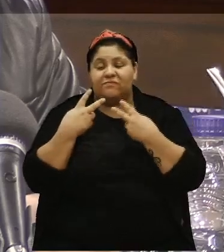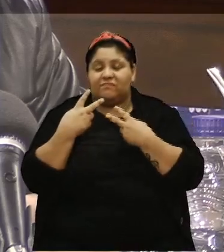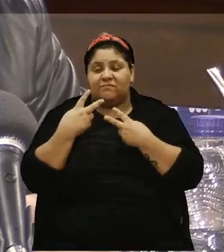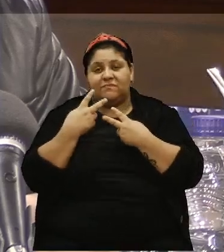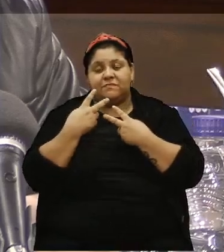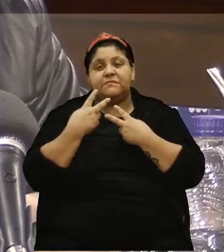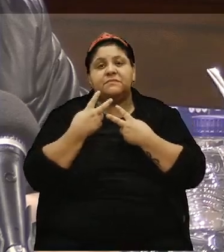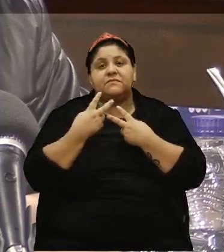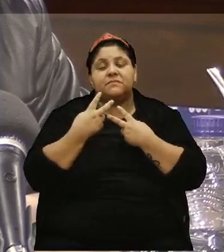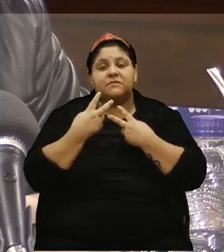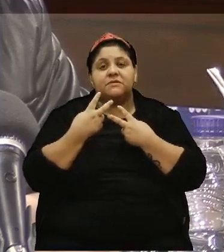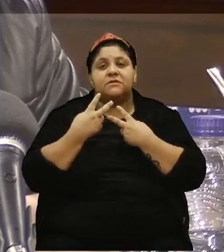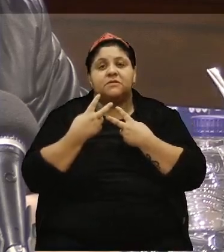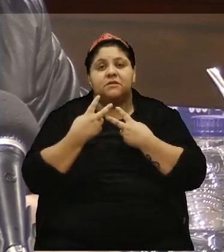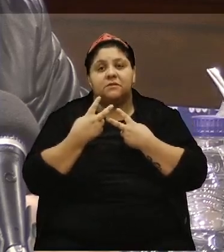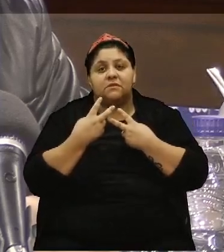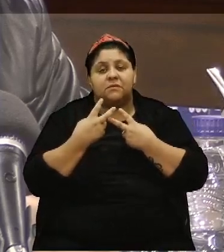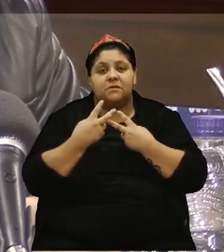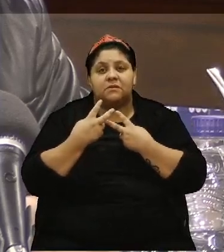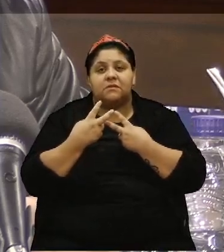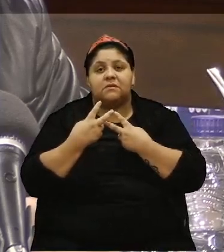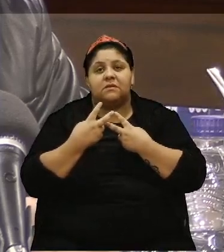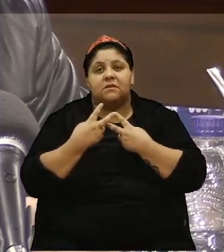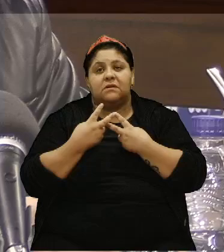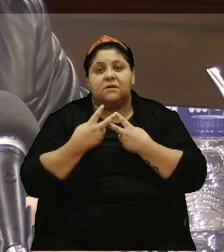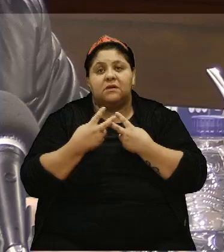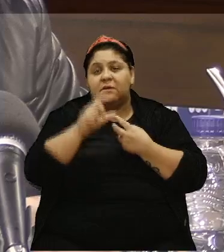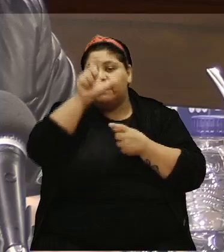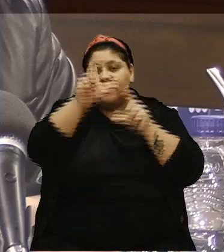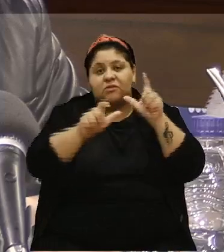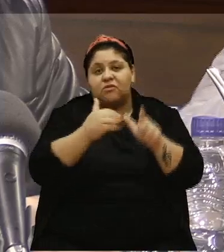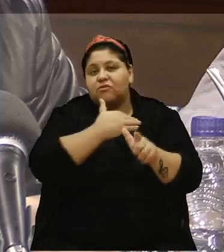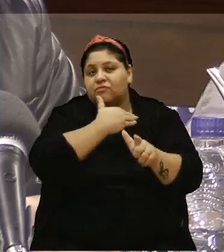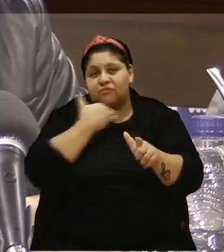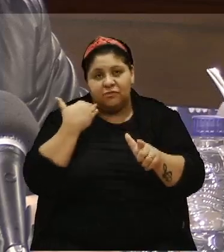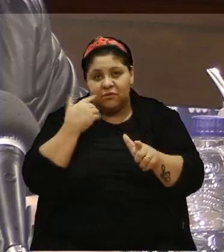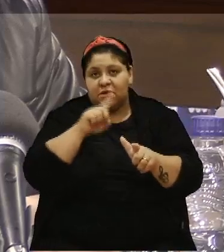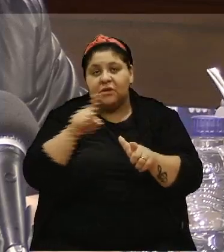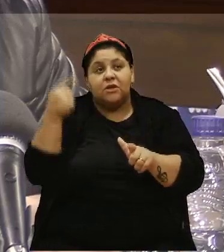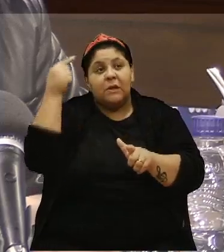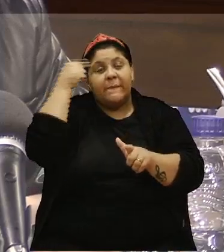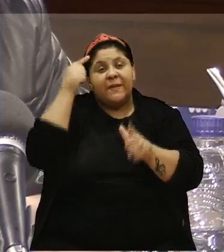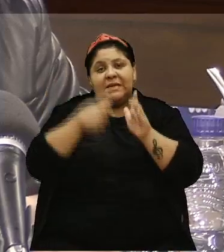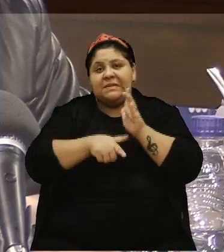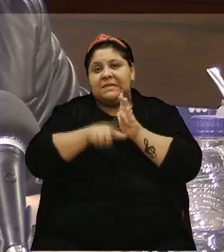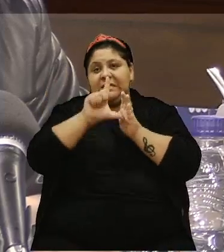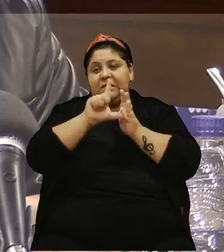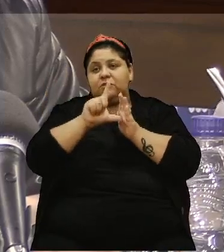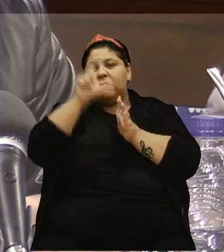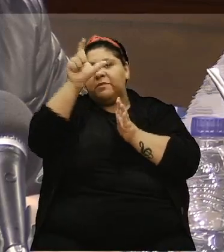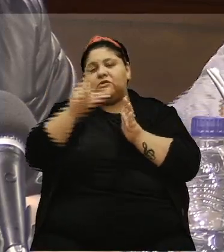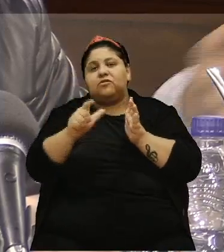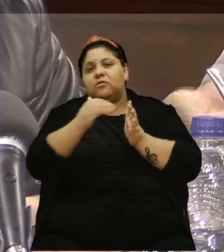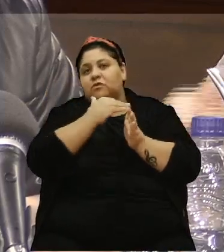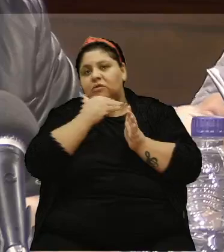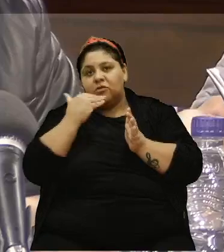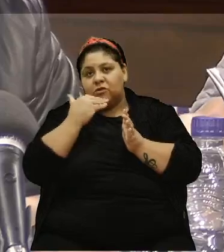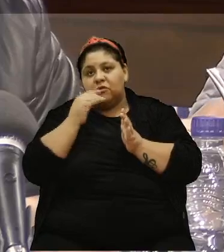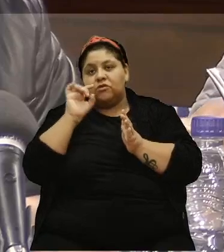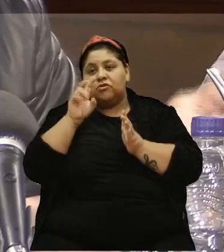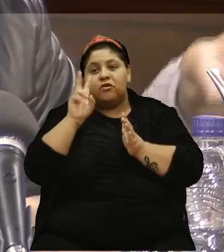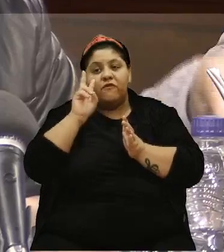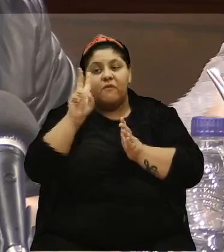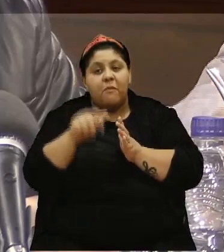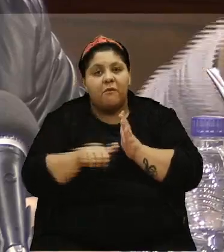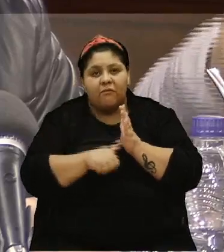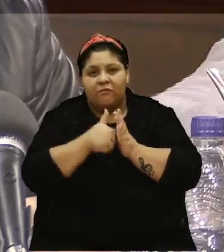quando há vidas perdidas. Ao invés da gente pensar antes de perder uma vida, não, a gente só vai ver uma